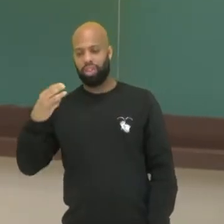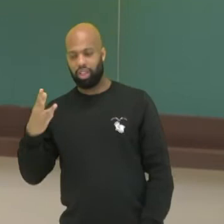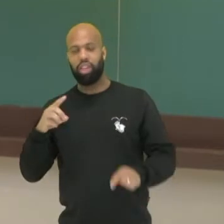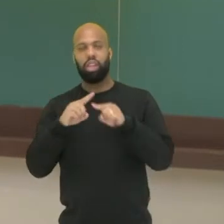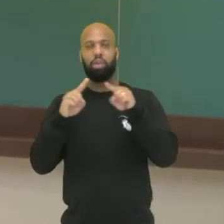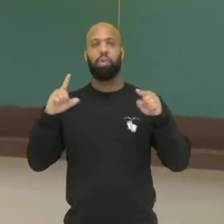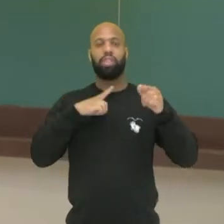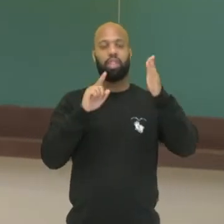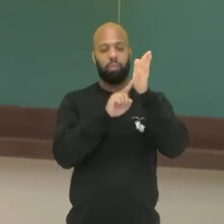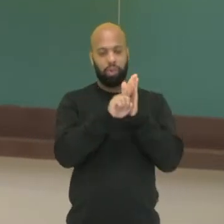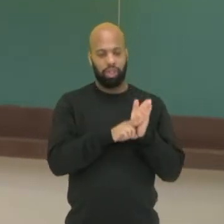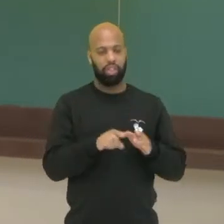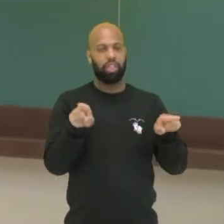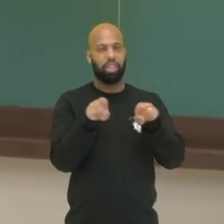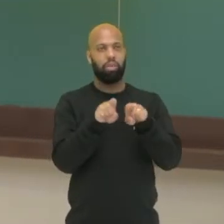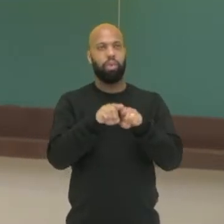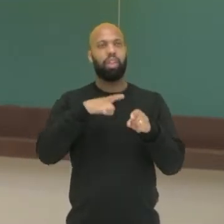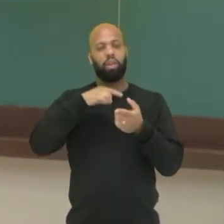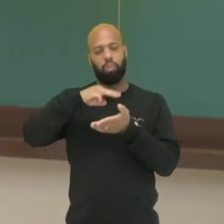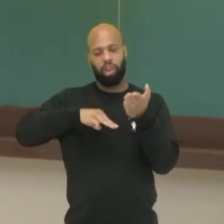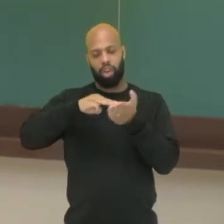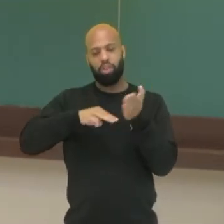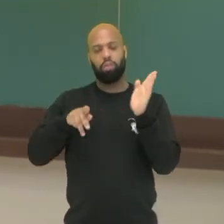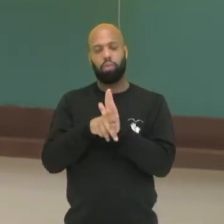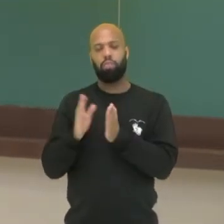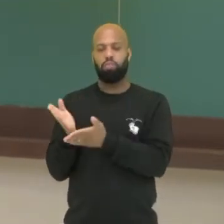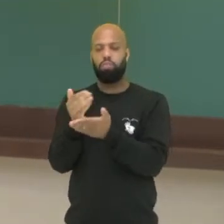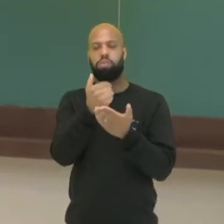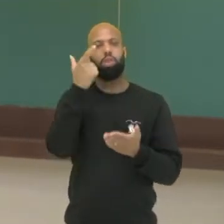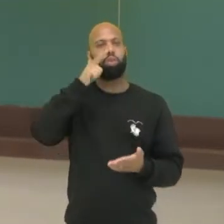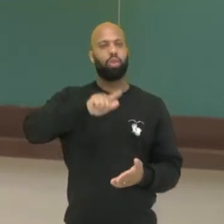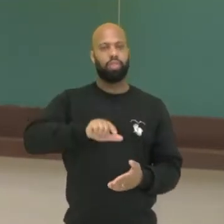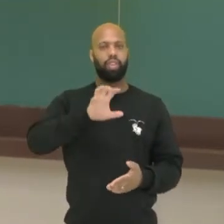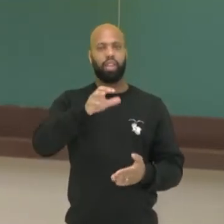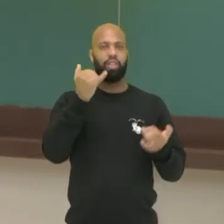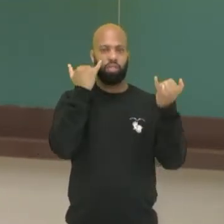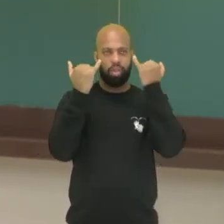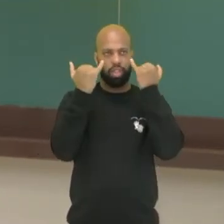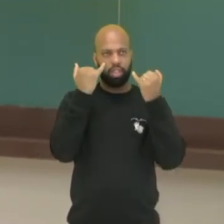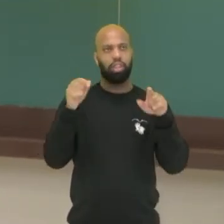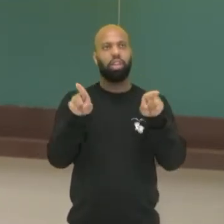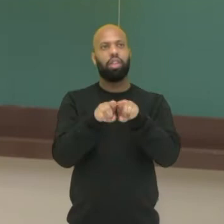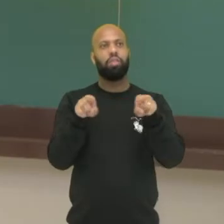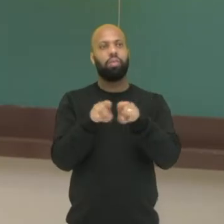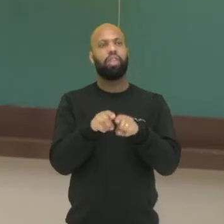uma pesquisa, há uma metodologia para coletar esses dados, e a